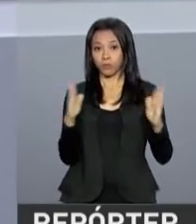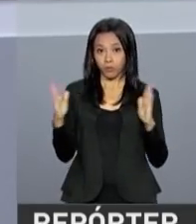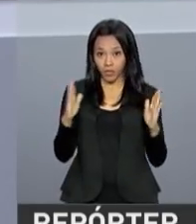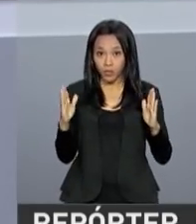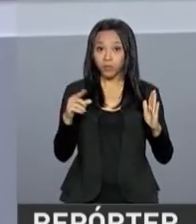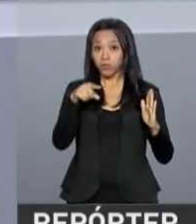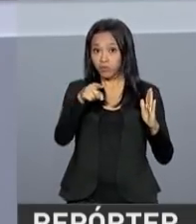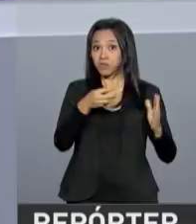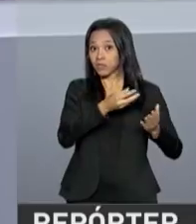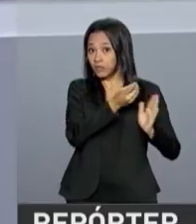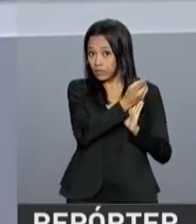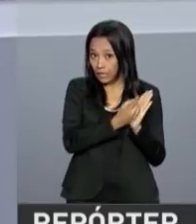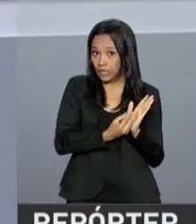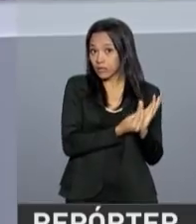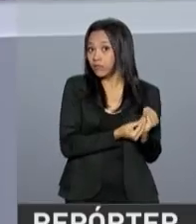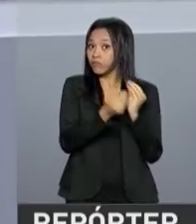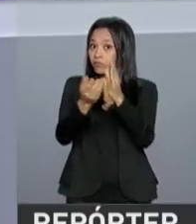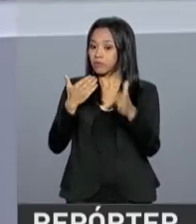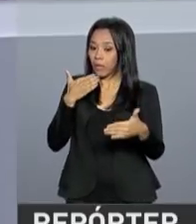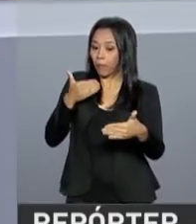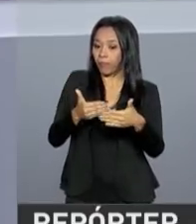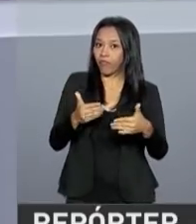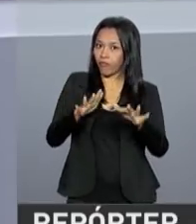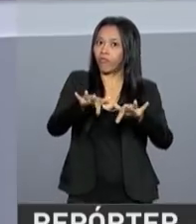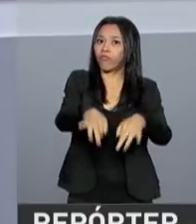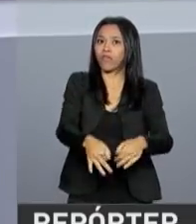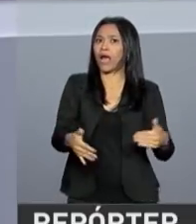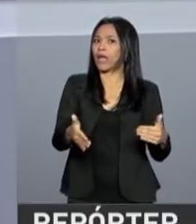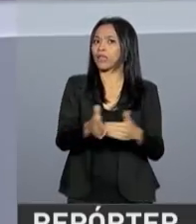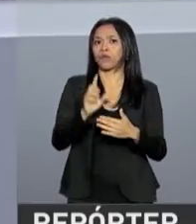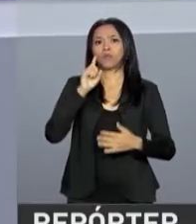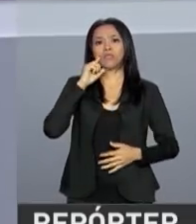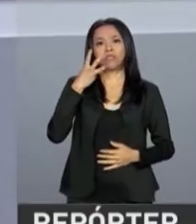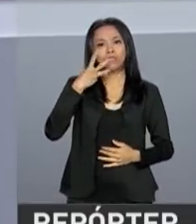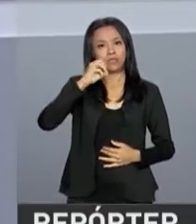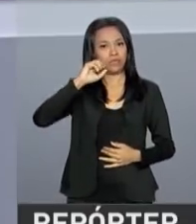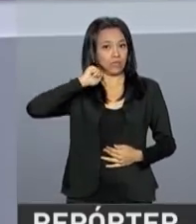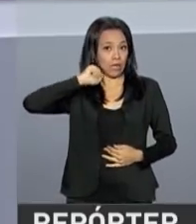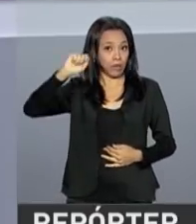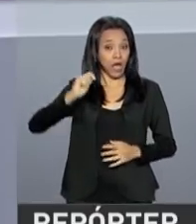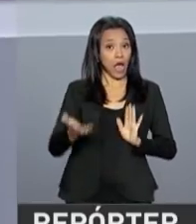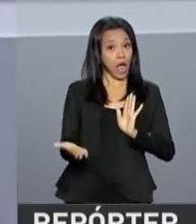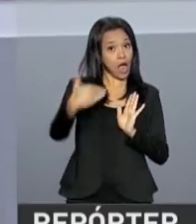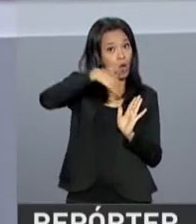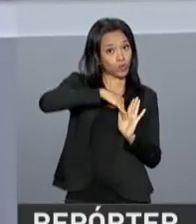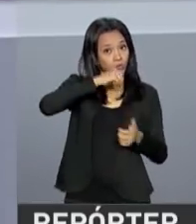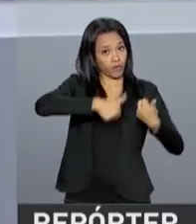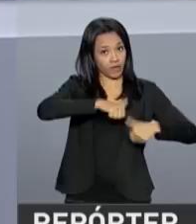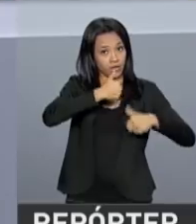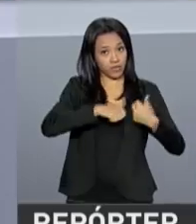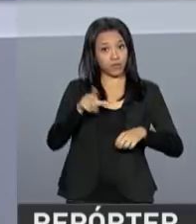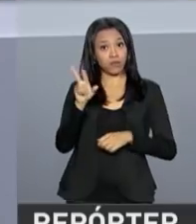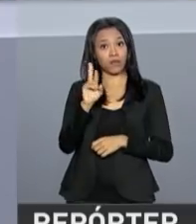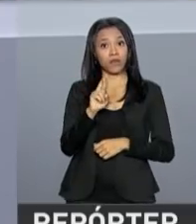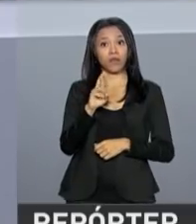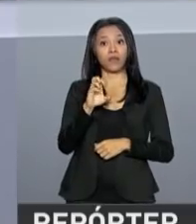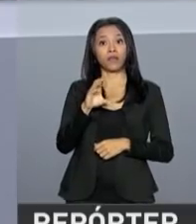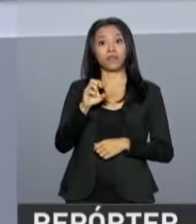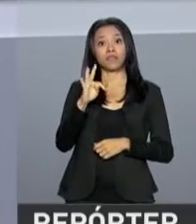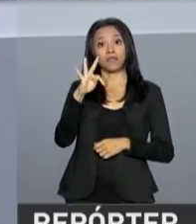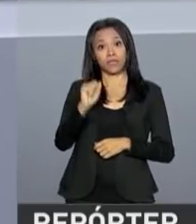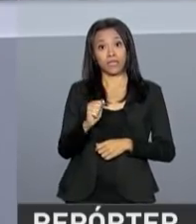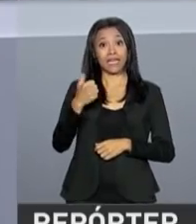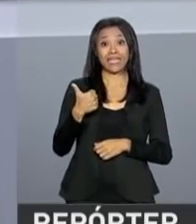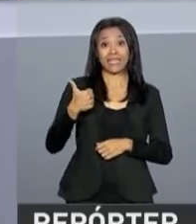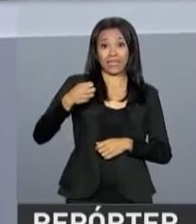ao leão está chegando ao fim vai só até o dia 30 de abril mas até o último balanço da receita federal apenas 13 milhões de